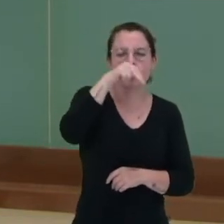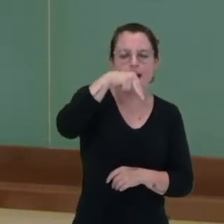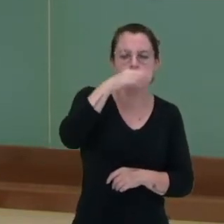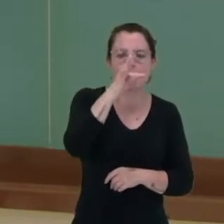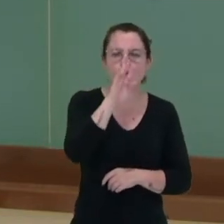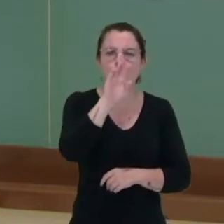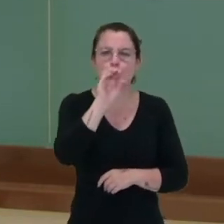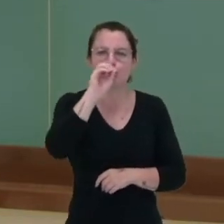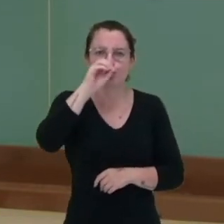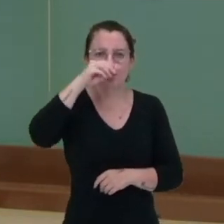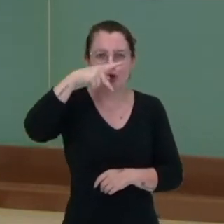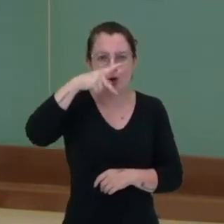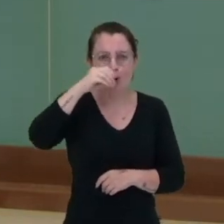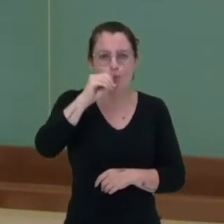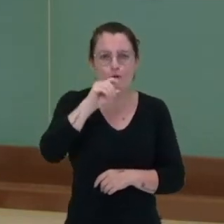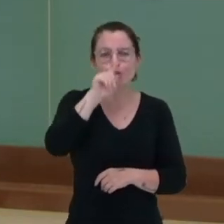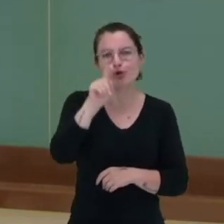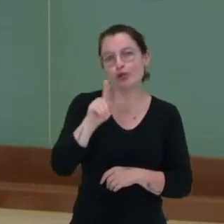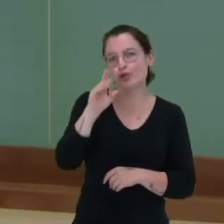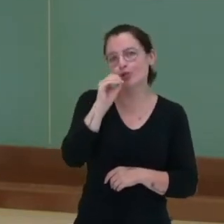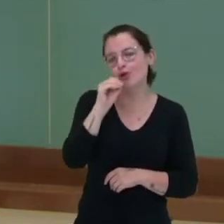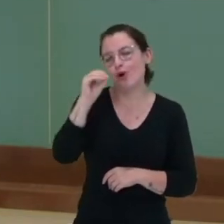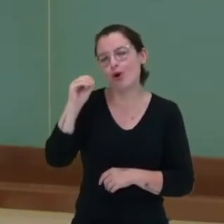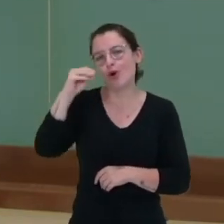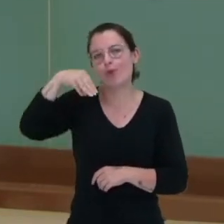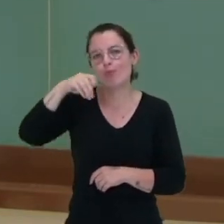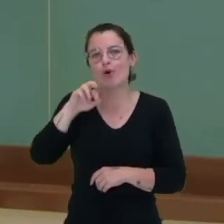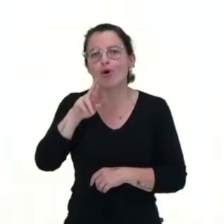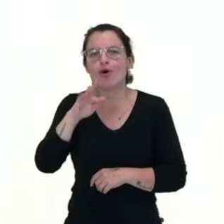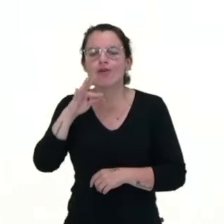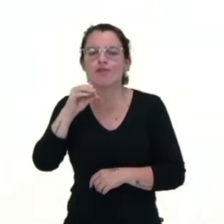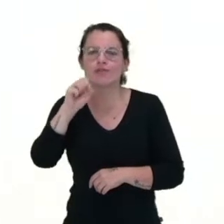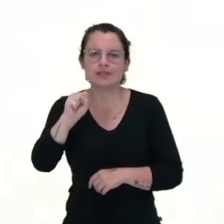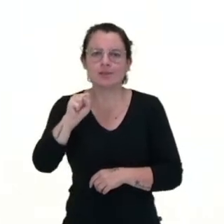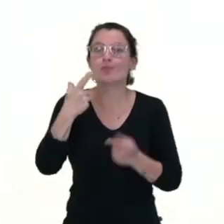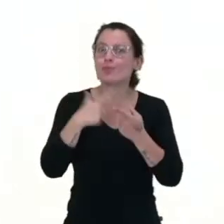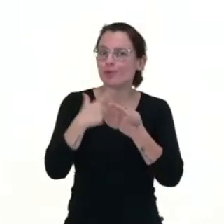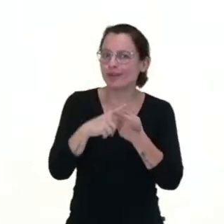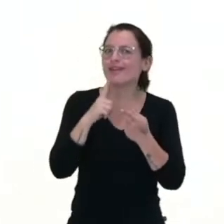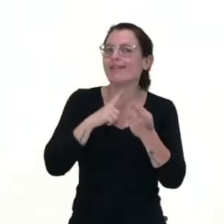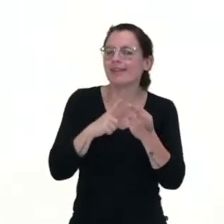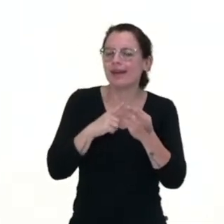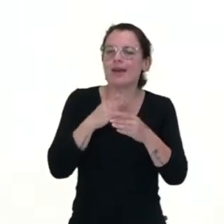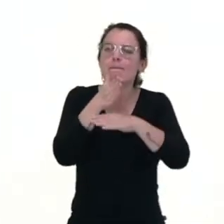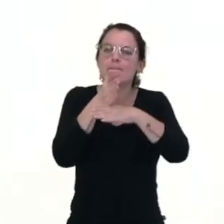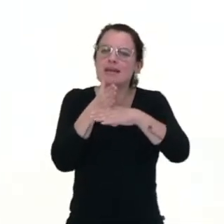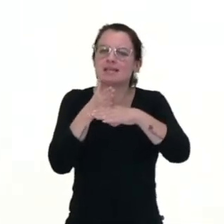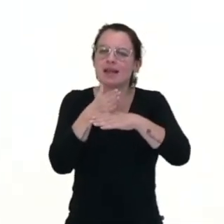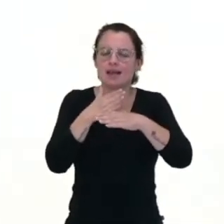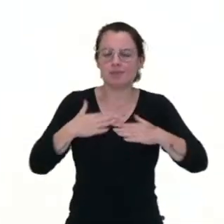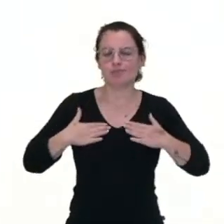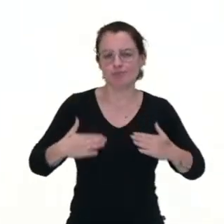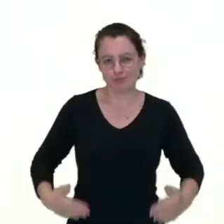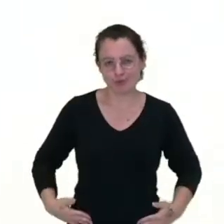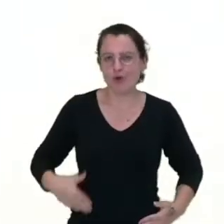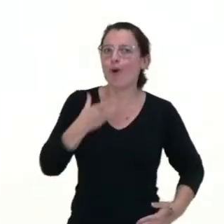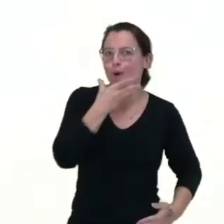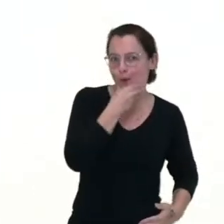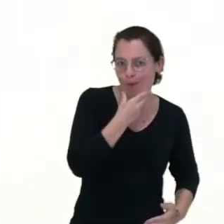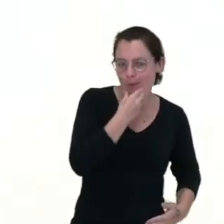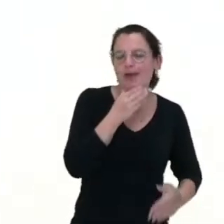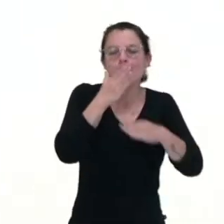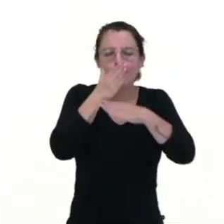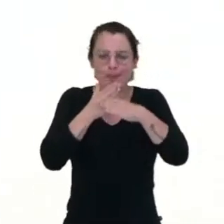antropozoomórfico, com forma de homem e forma de animal. E olha só, né? Em diferentes espaços e tempos, os